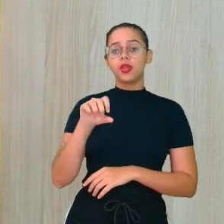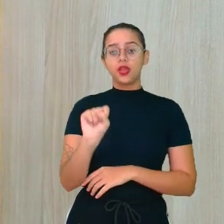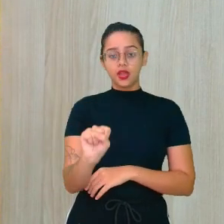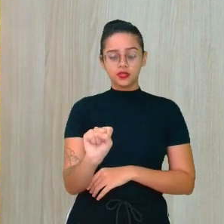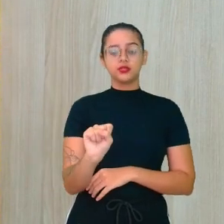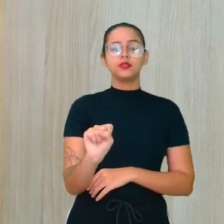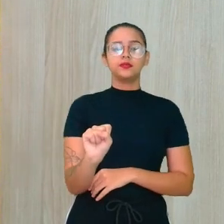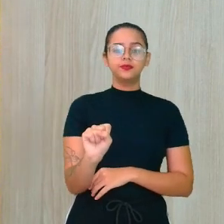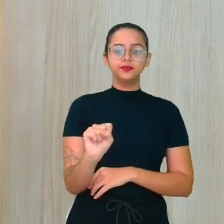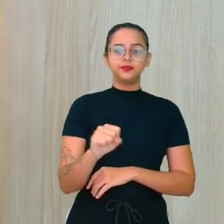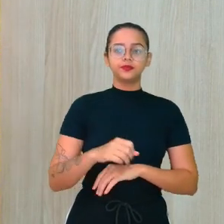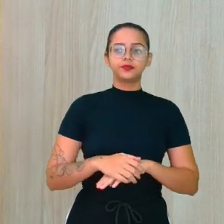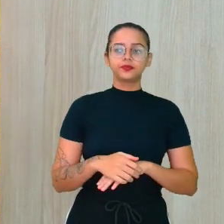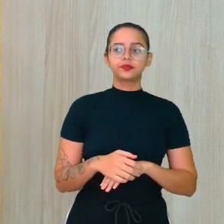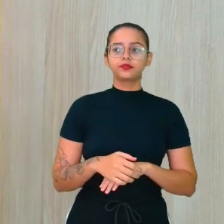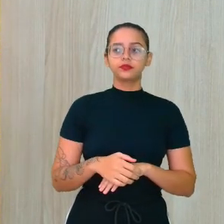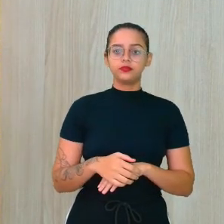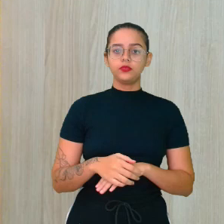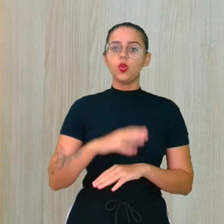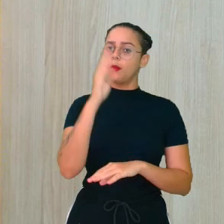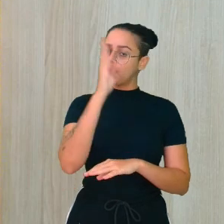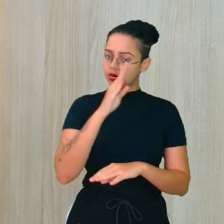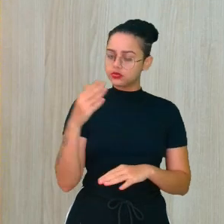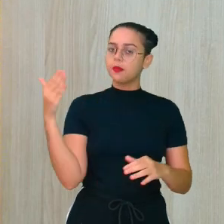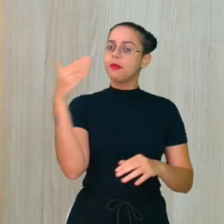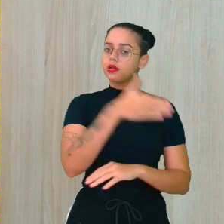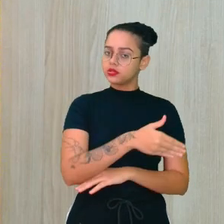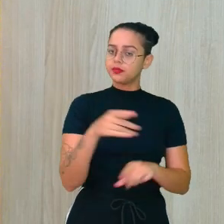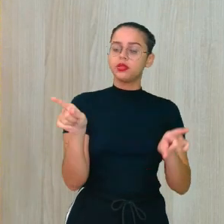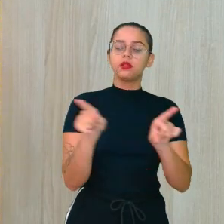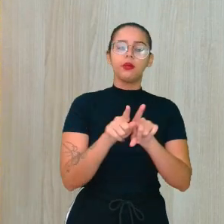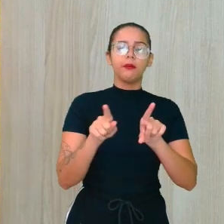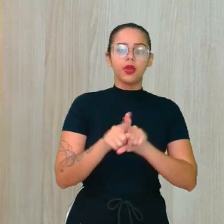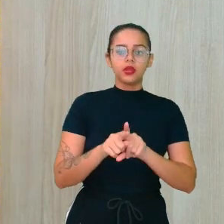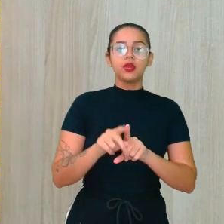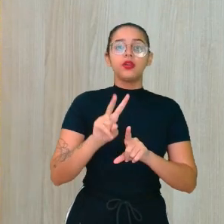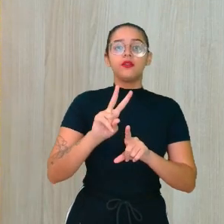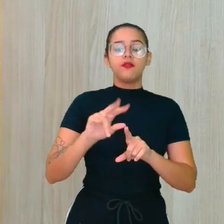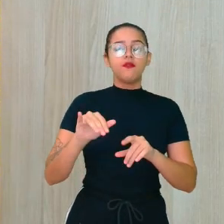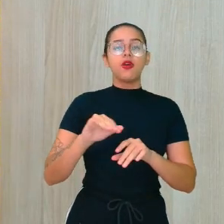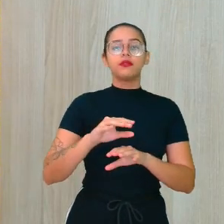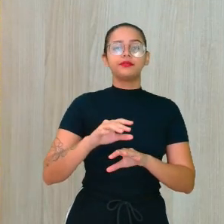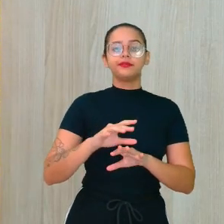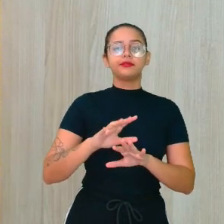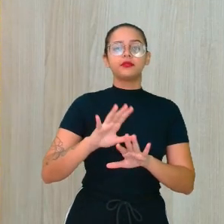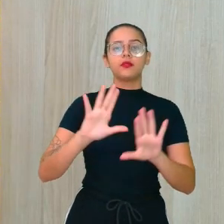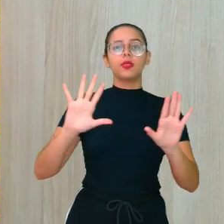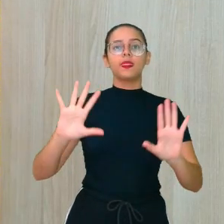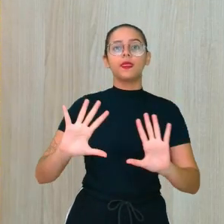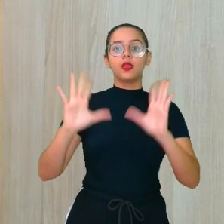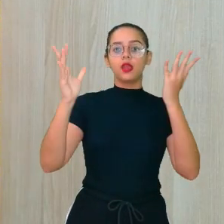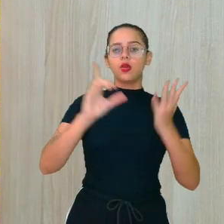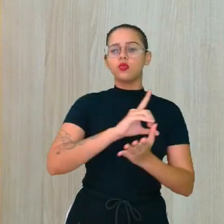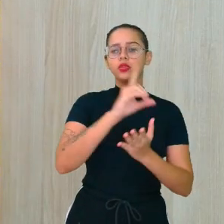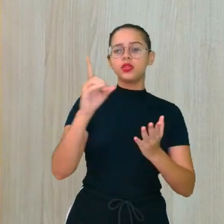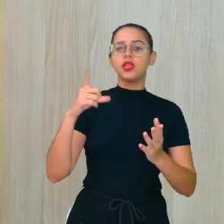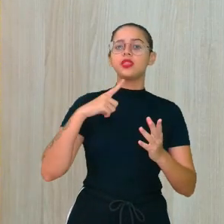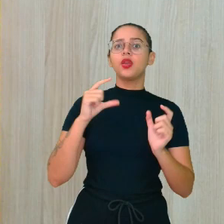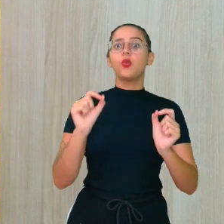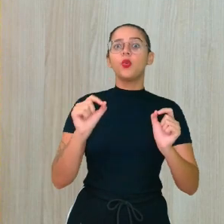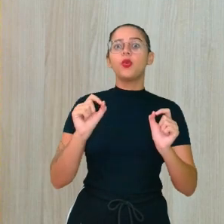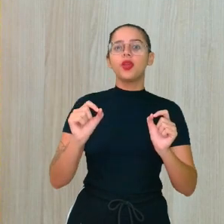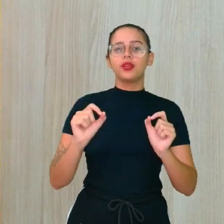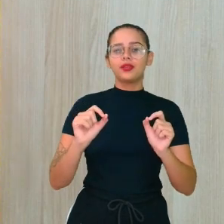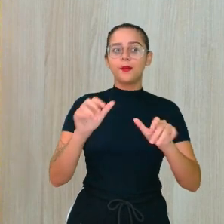como OMS, a qual o Brasil faz parte, né? Ela vai eleger esse dia para quê? Se tem uma publicidade a